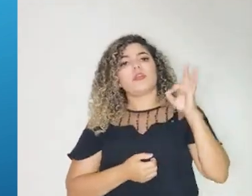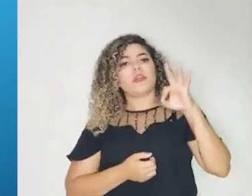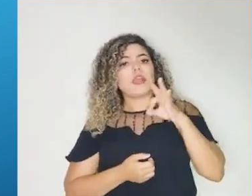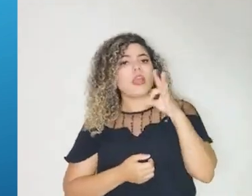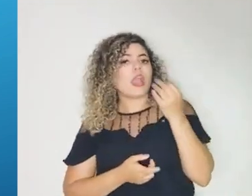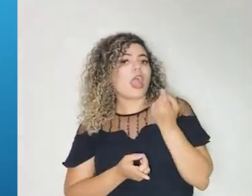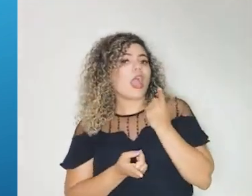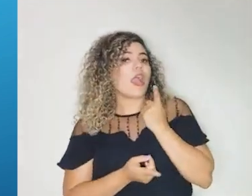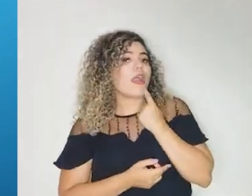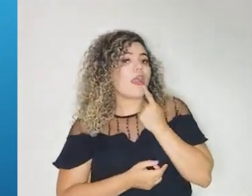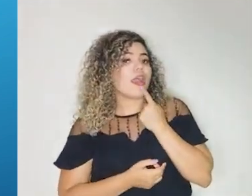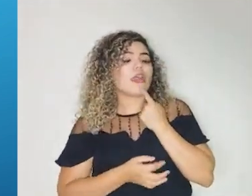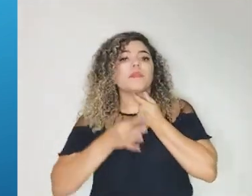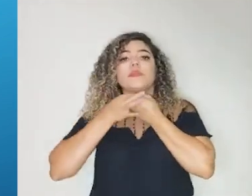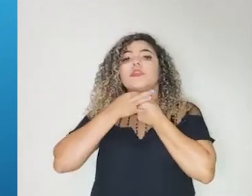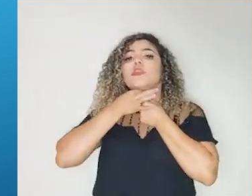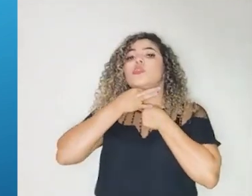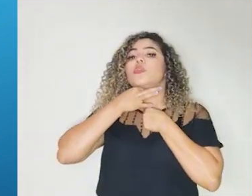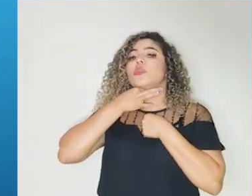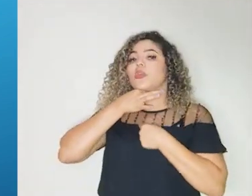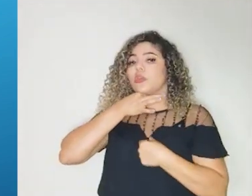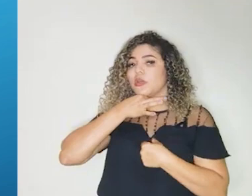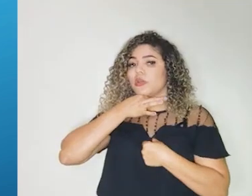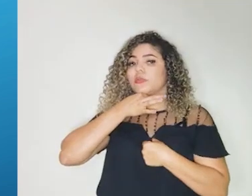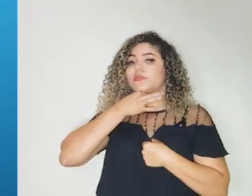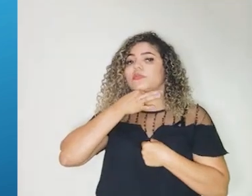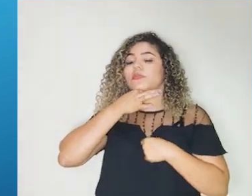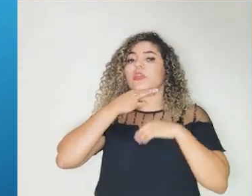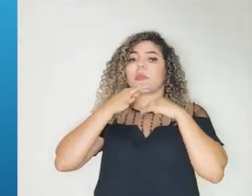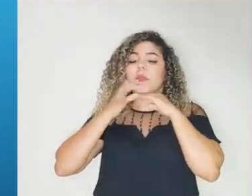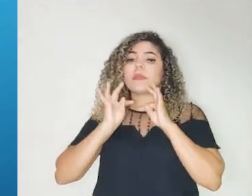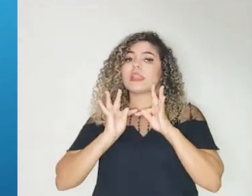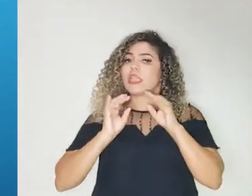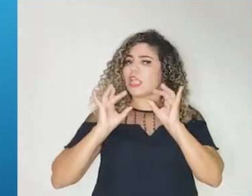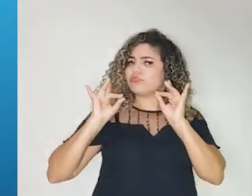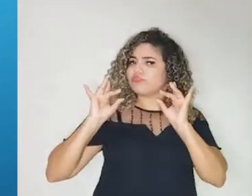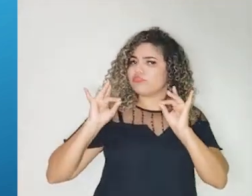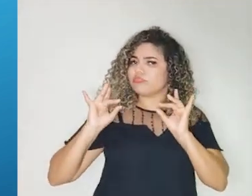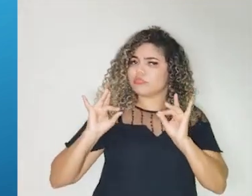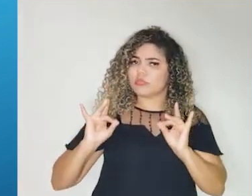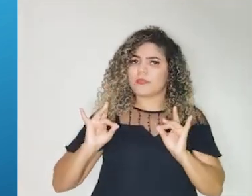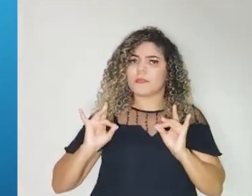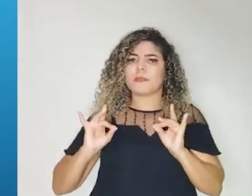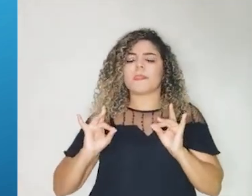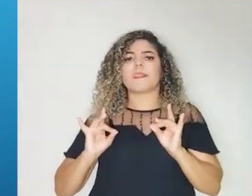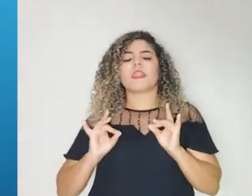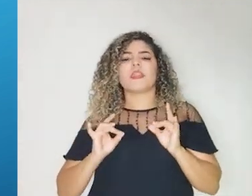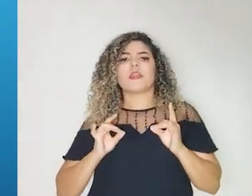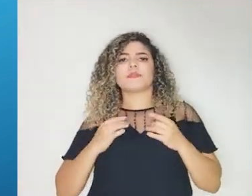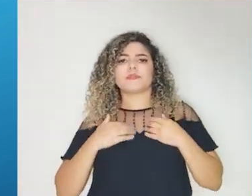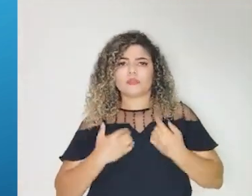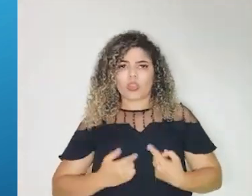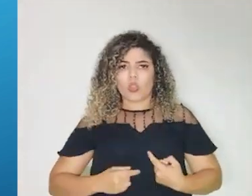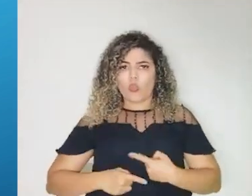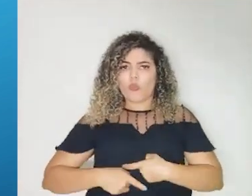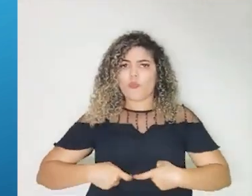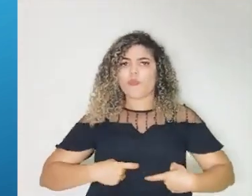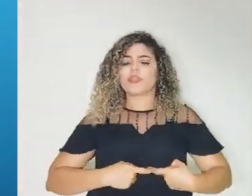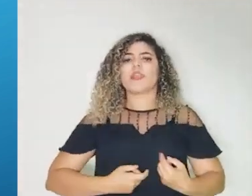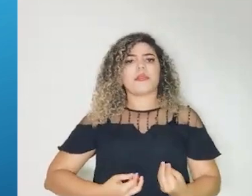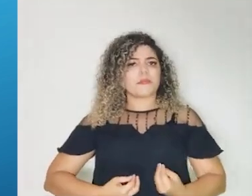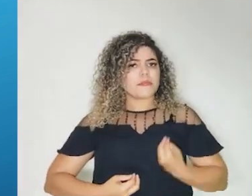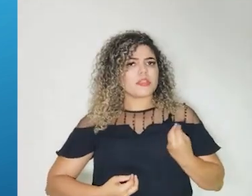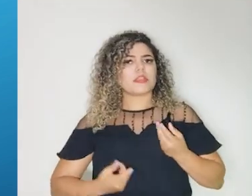sua boca, o esôfago, o papo. Observem aqui toda a parte ventral, o intestino aqui